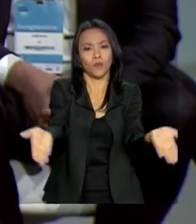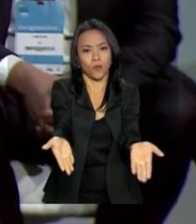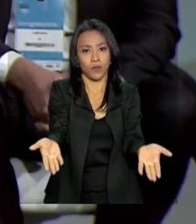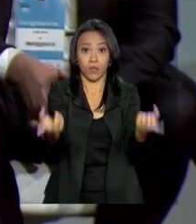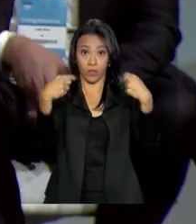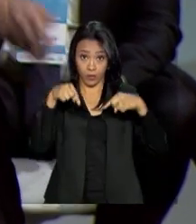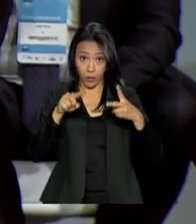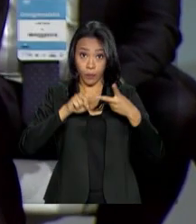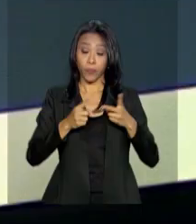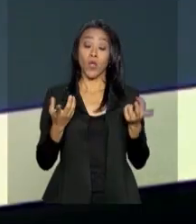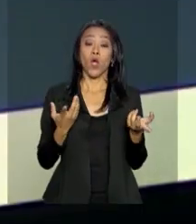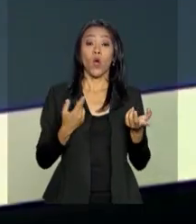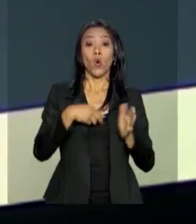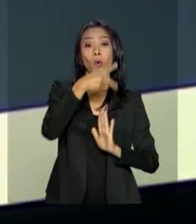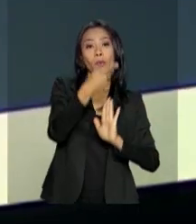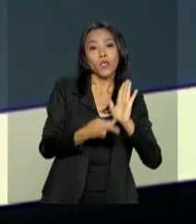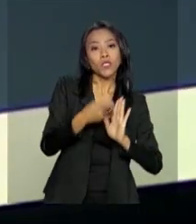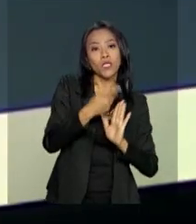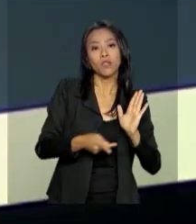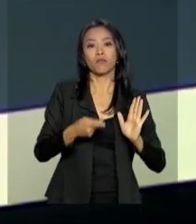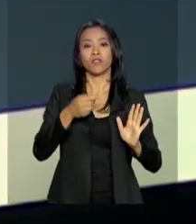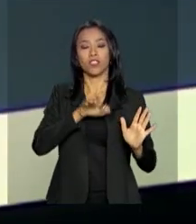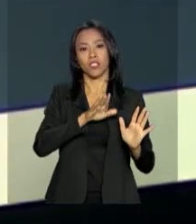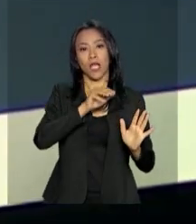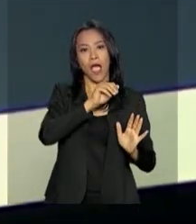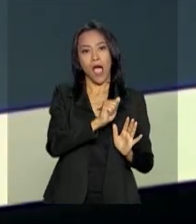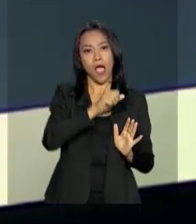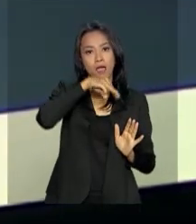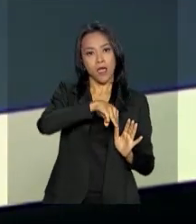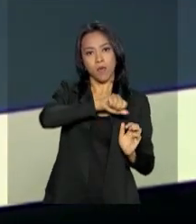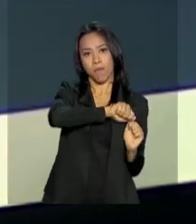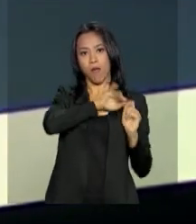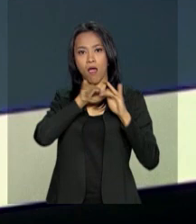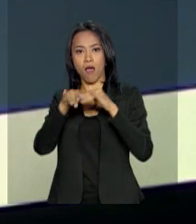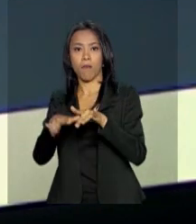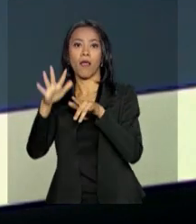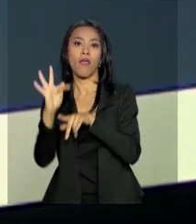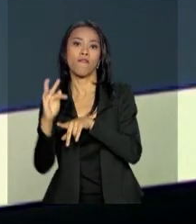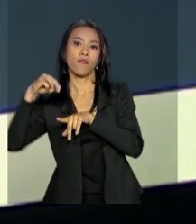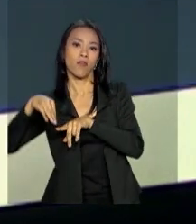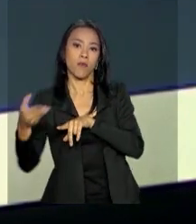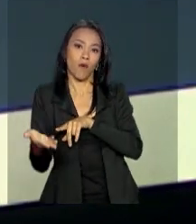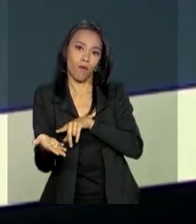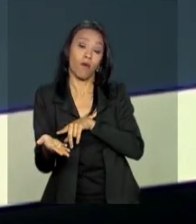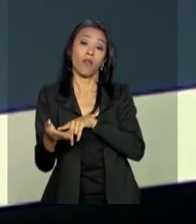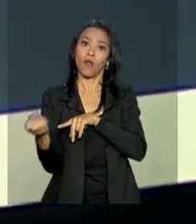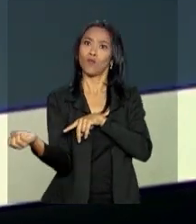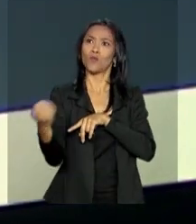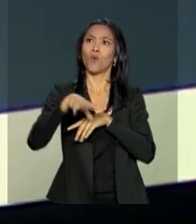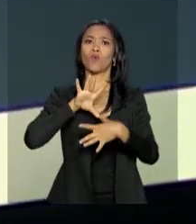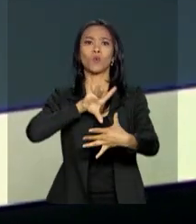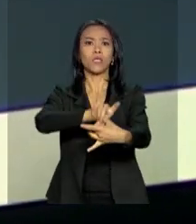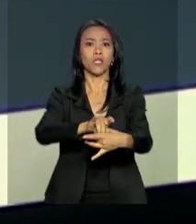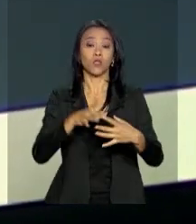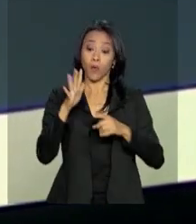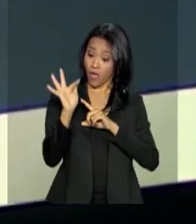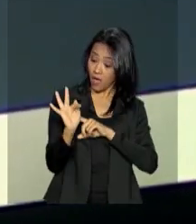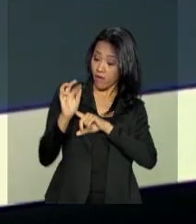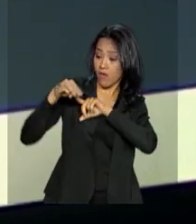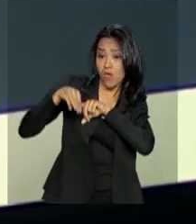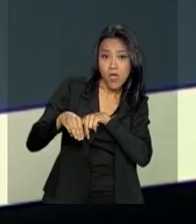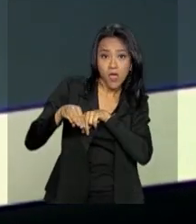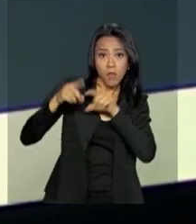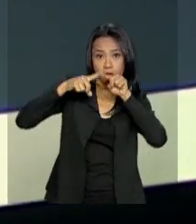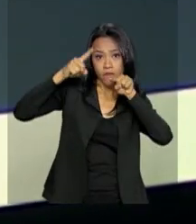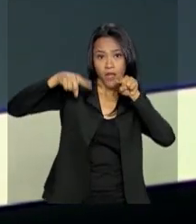projeto de migração de rádio a mfm o brasil vive um novo momento o fm leva a todos os